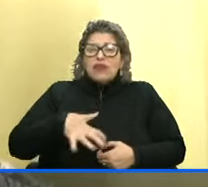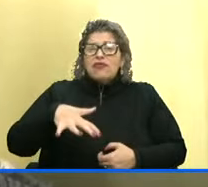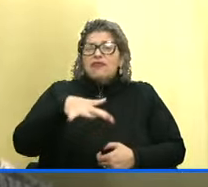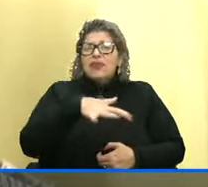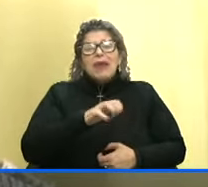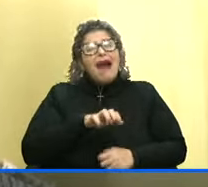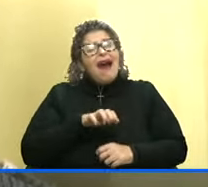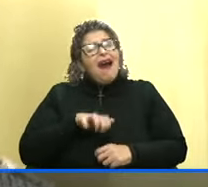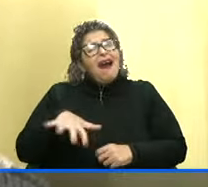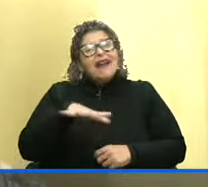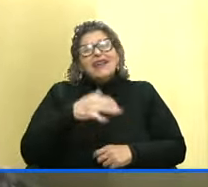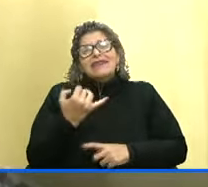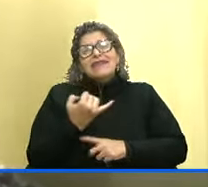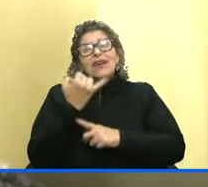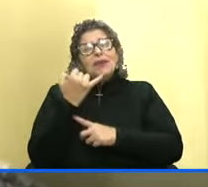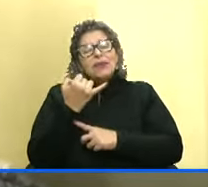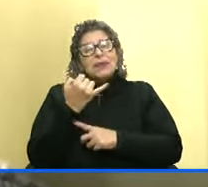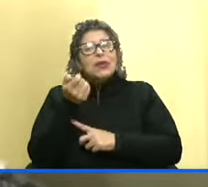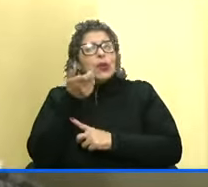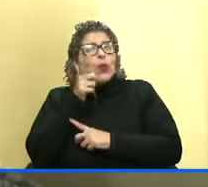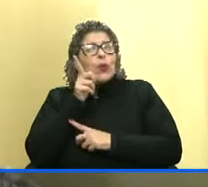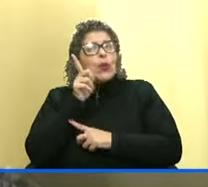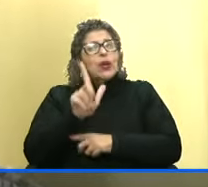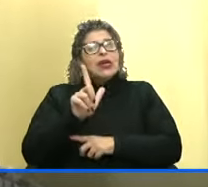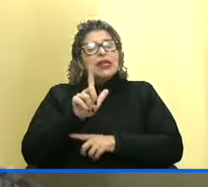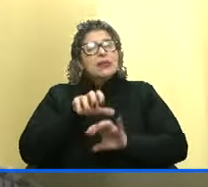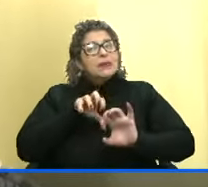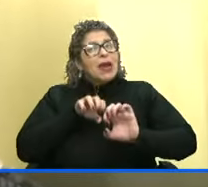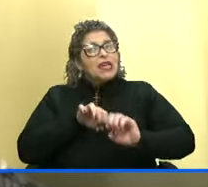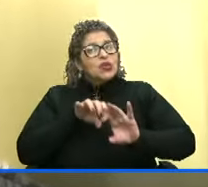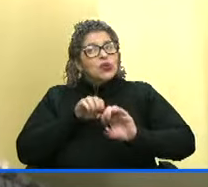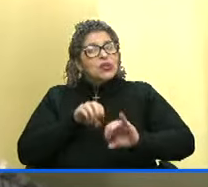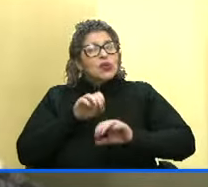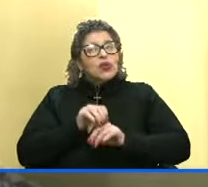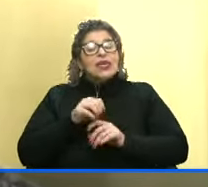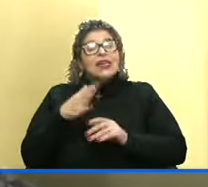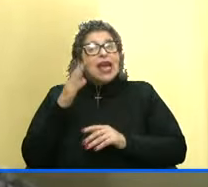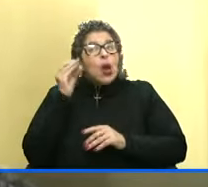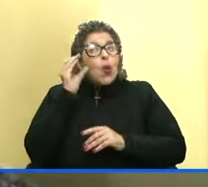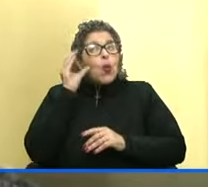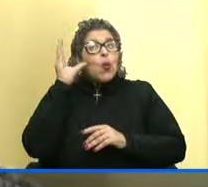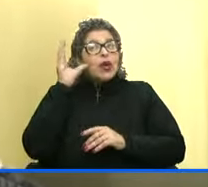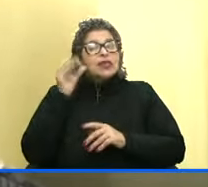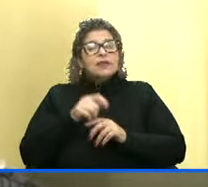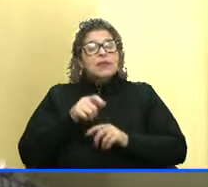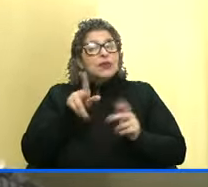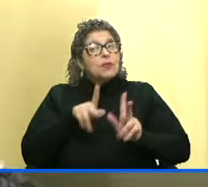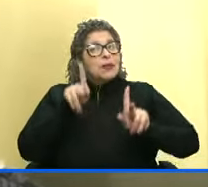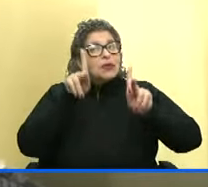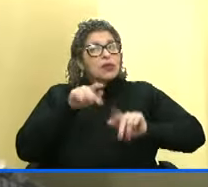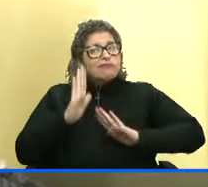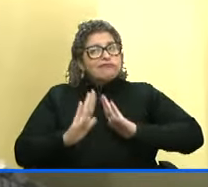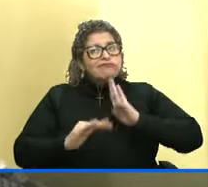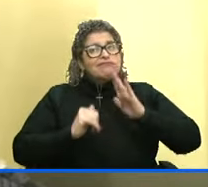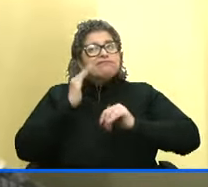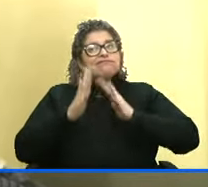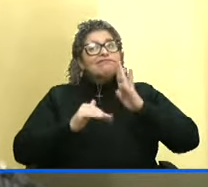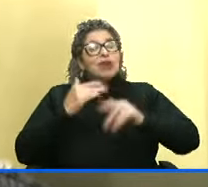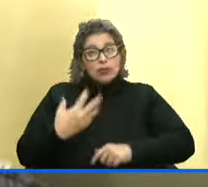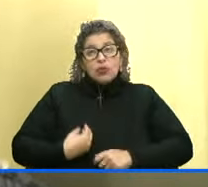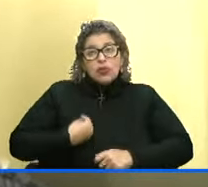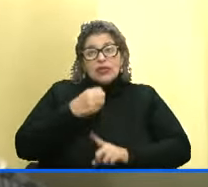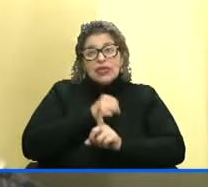importante, sabemos o que é a conquista de um espaço educacional, que é a conquista de um conhecimento para as pessoas avançarem na